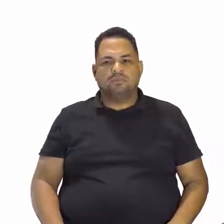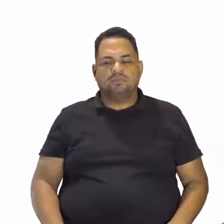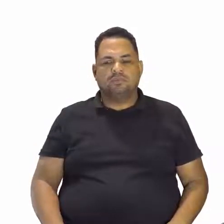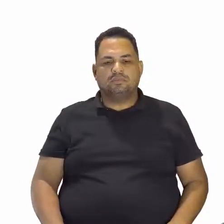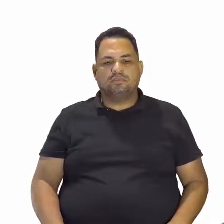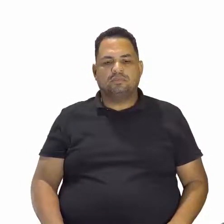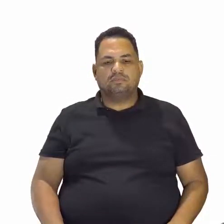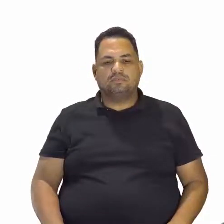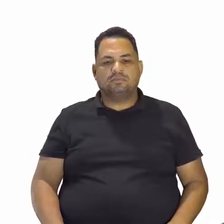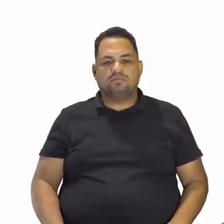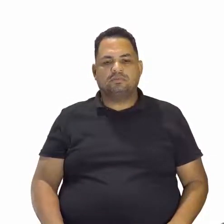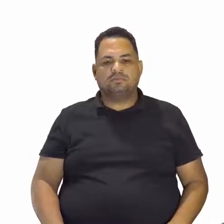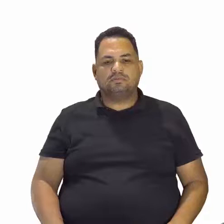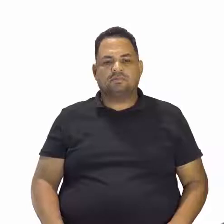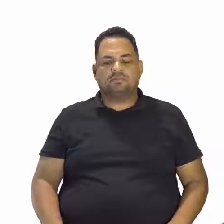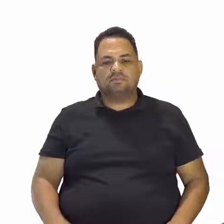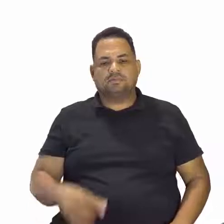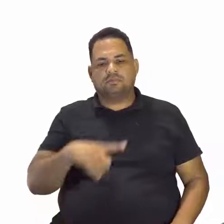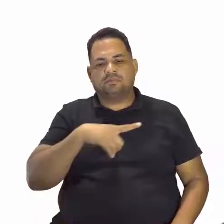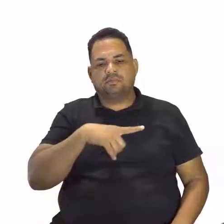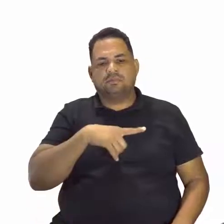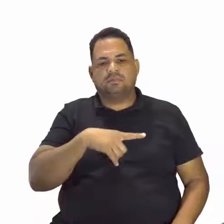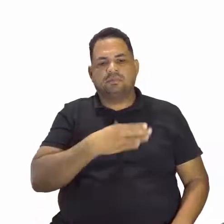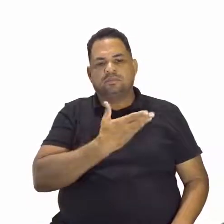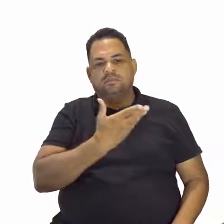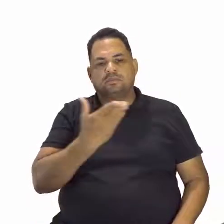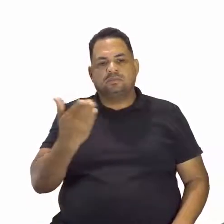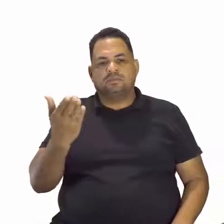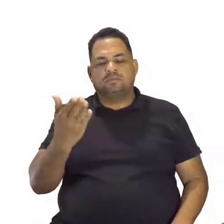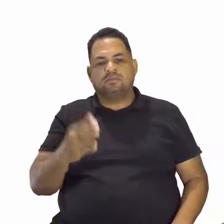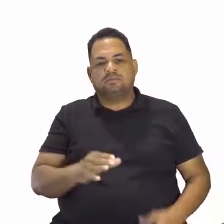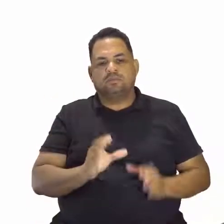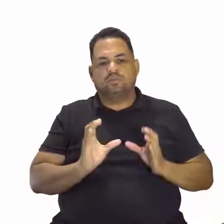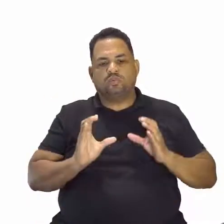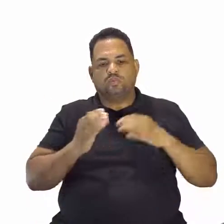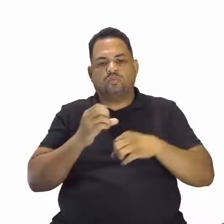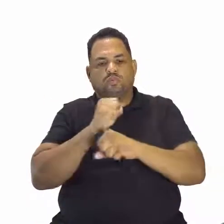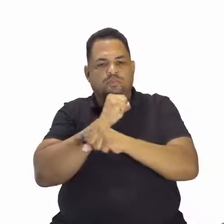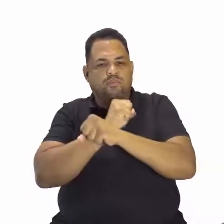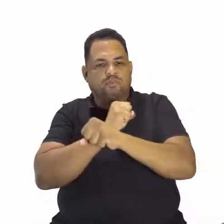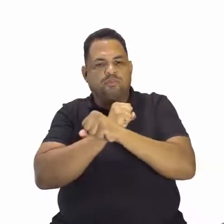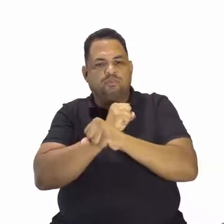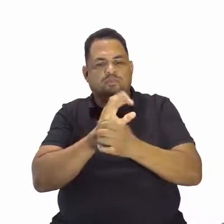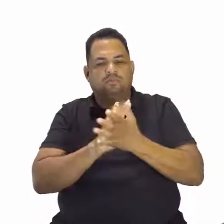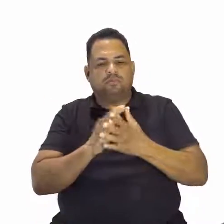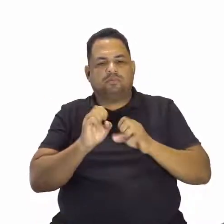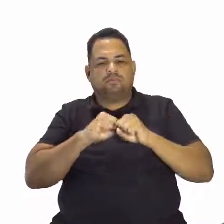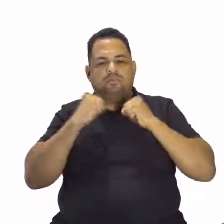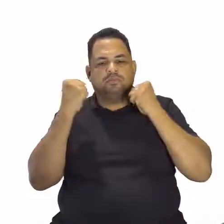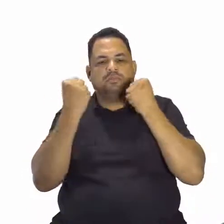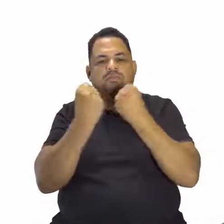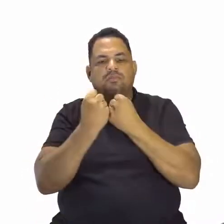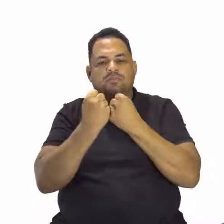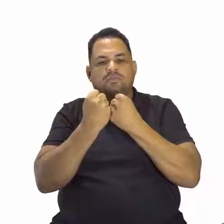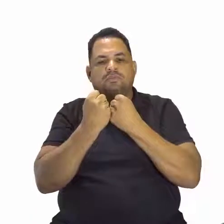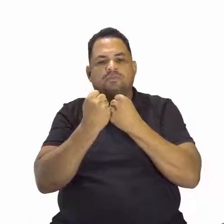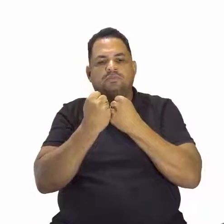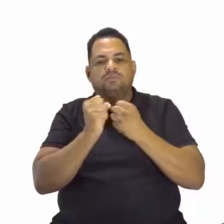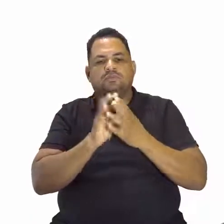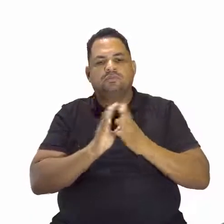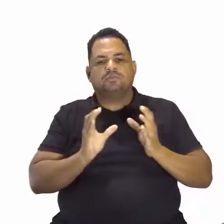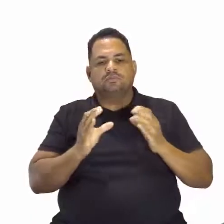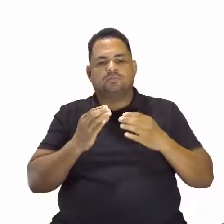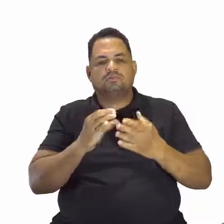Então, aqui a gente traz também um quilombo daqui nosso, né, que é a Associação Quilombola de Santa Fé, um